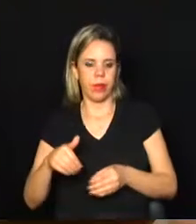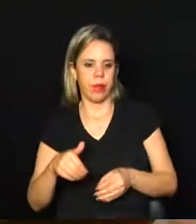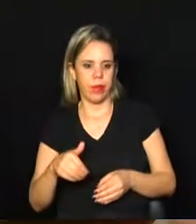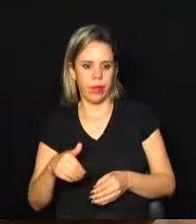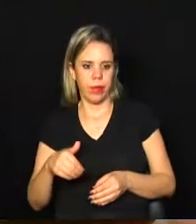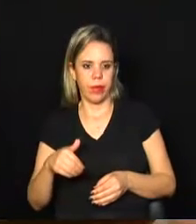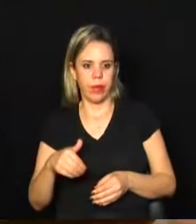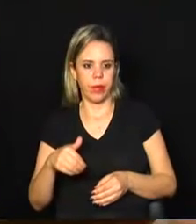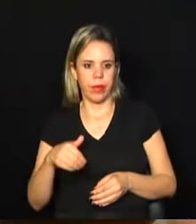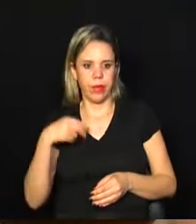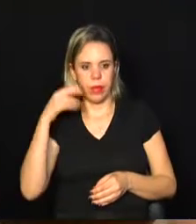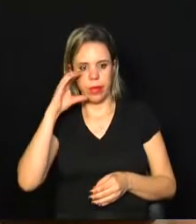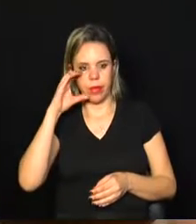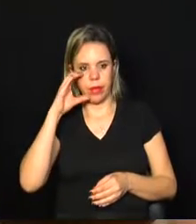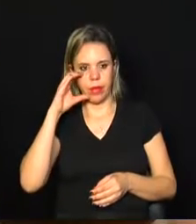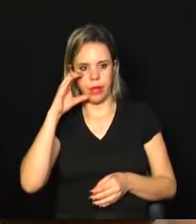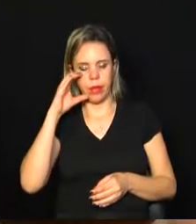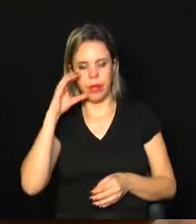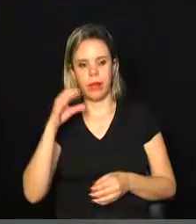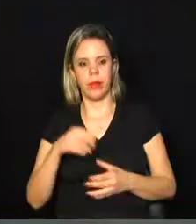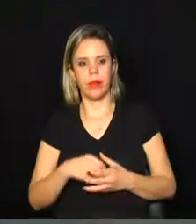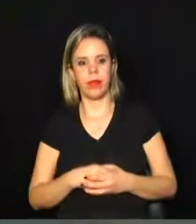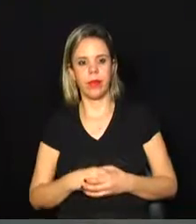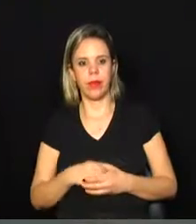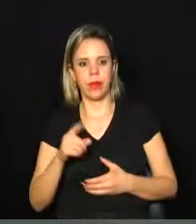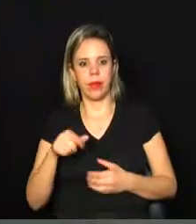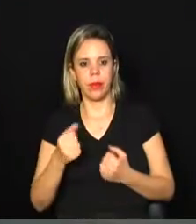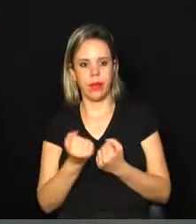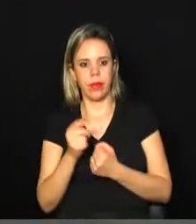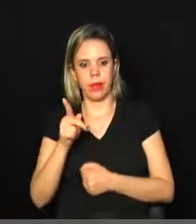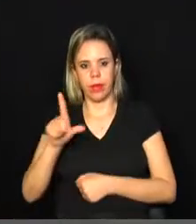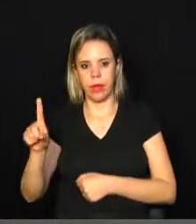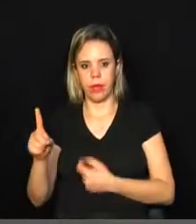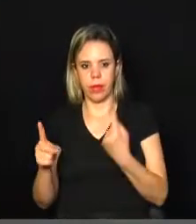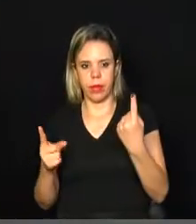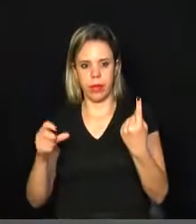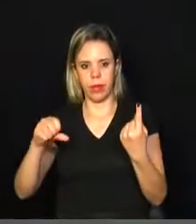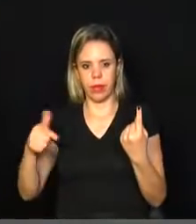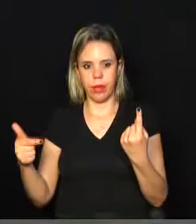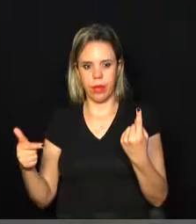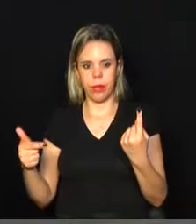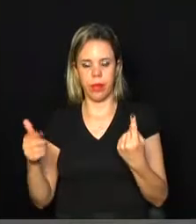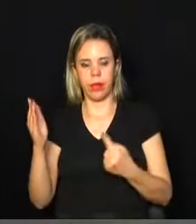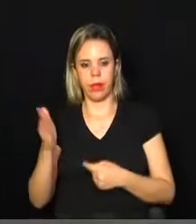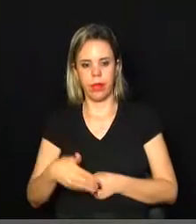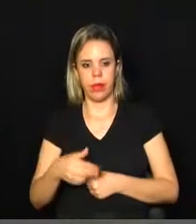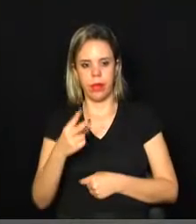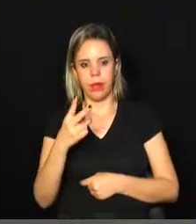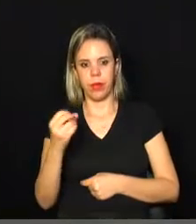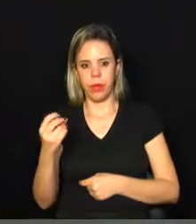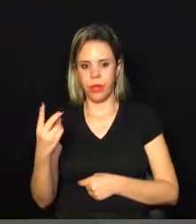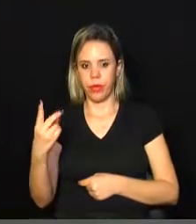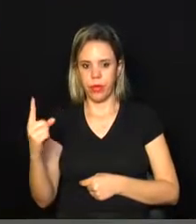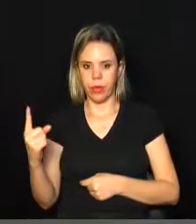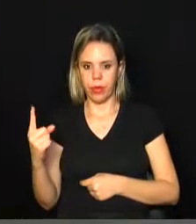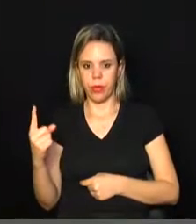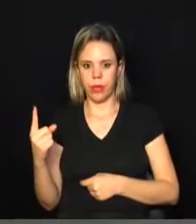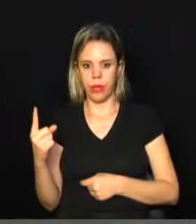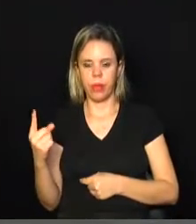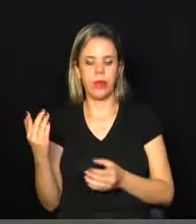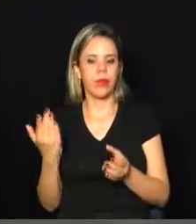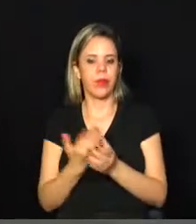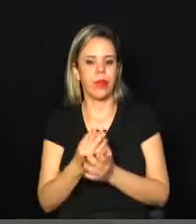pelo senhor Luiz Cirilo favorável ao PL 19 2/2002 um